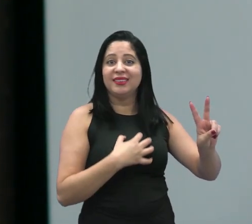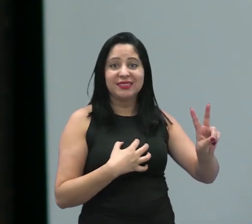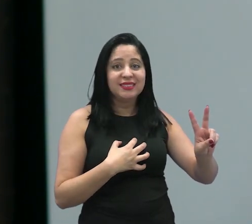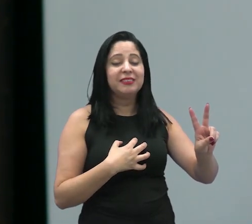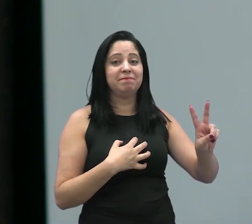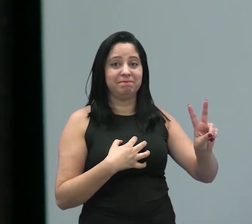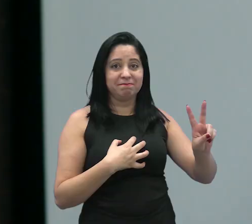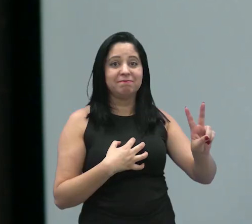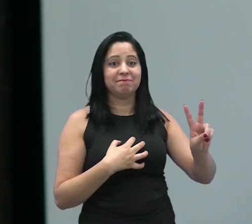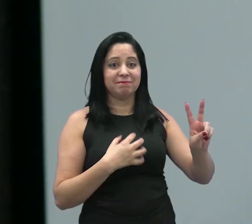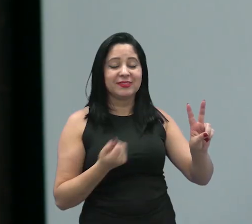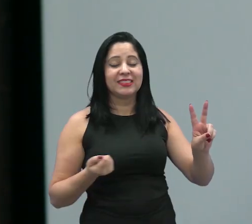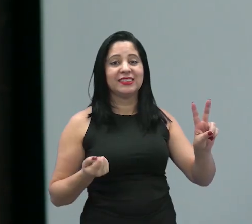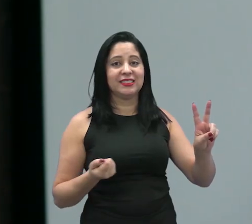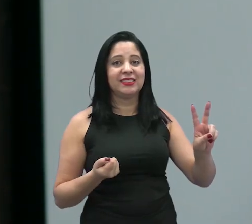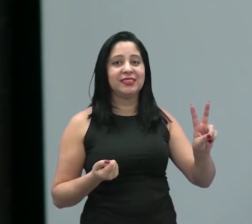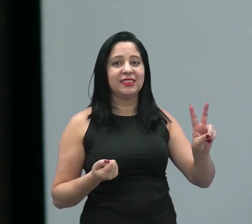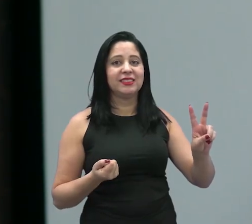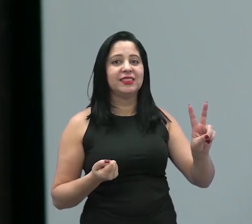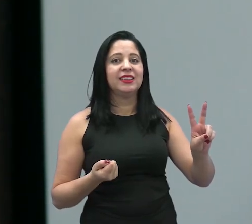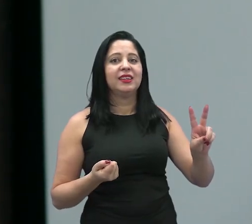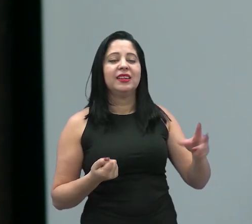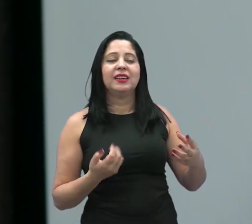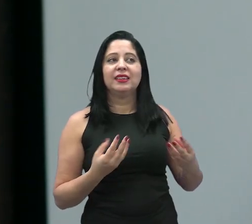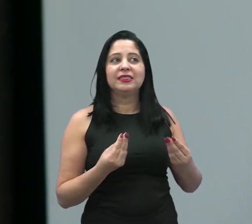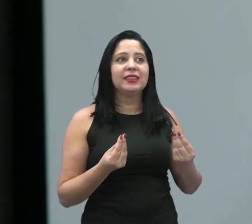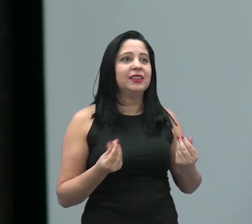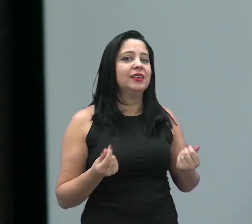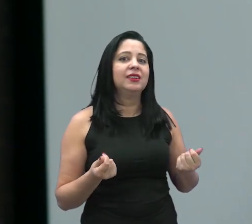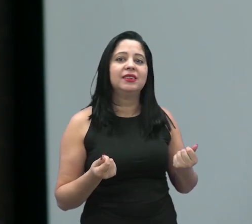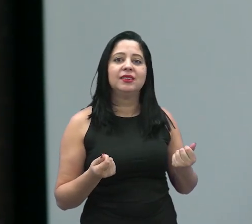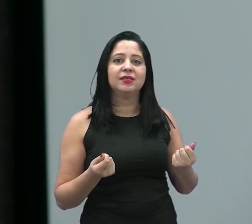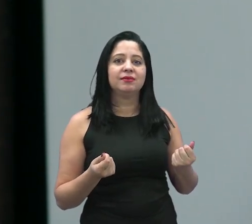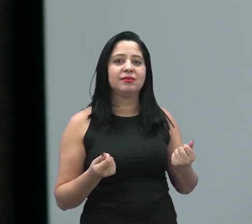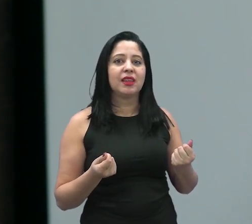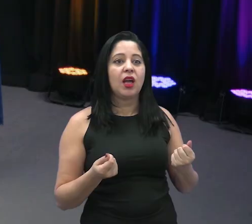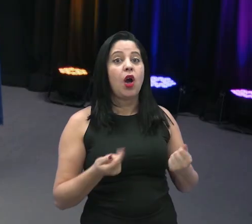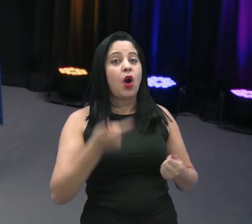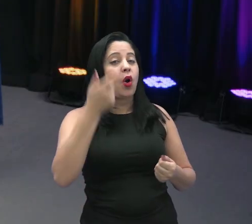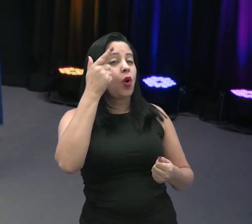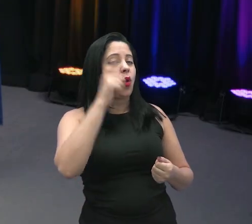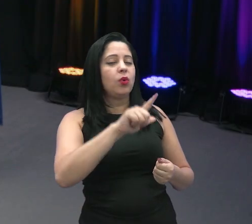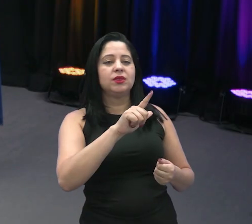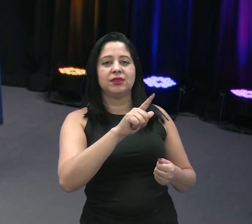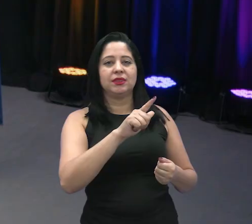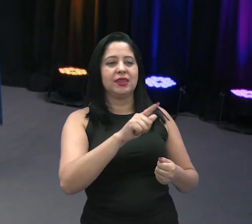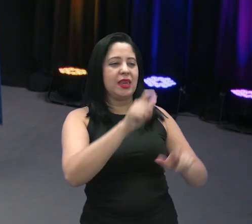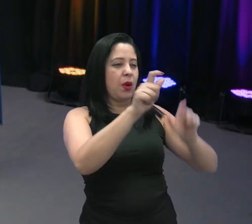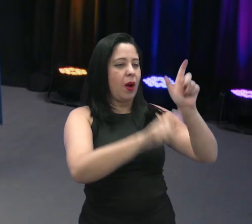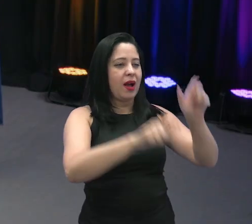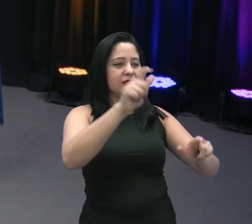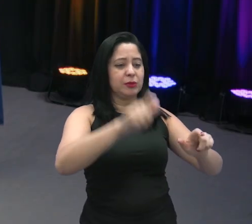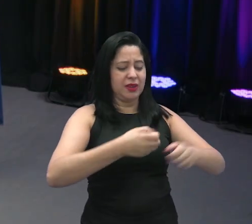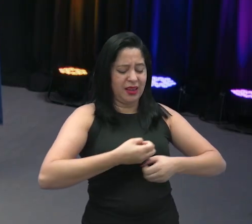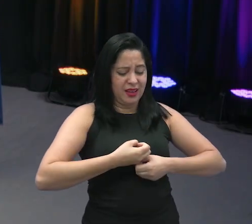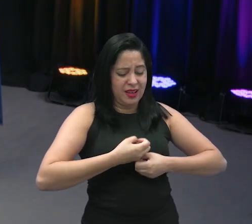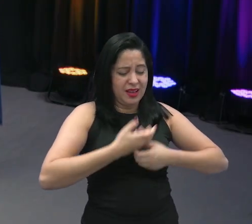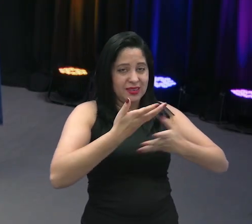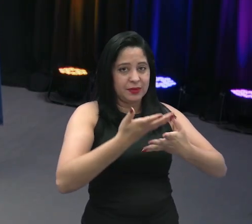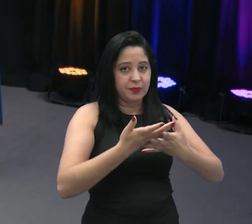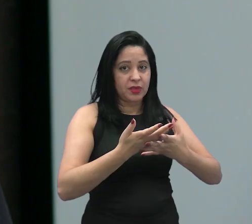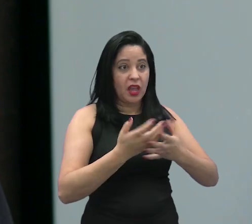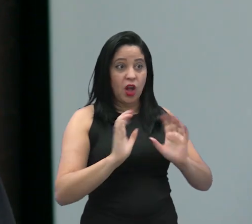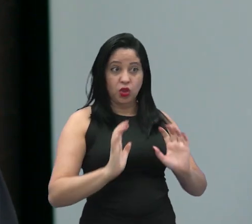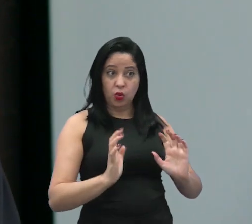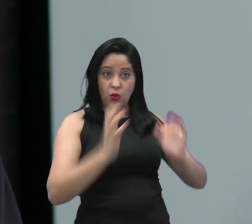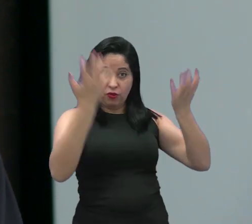a ação social, né, sendo do presídio, resgatou realmente muita coisa para elas. Na